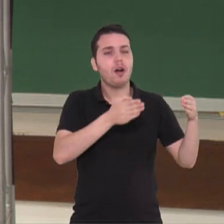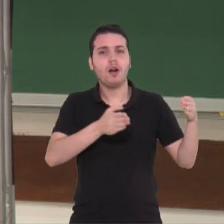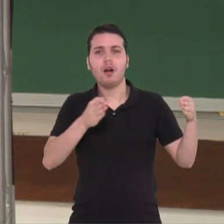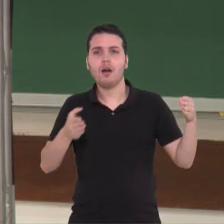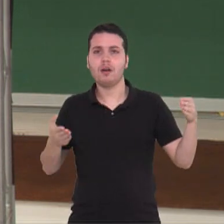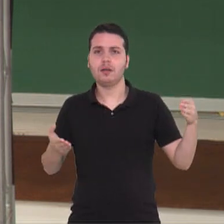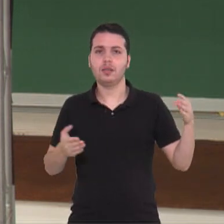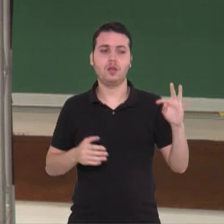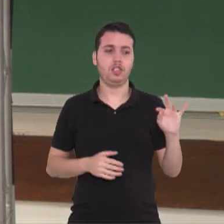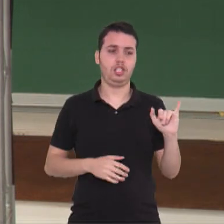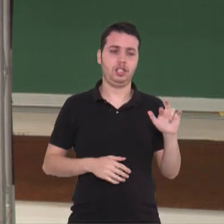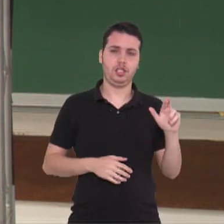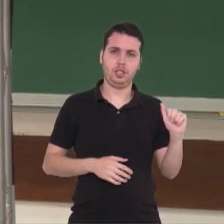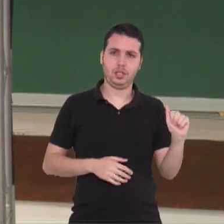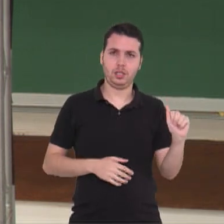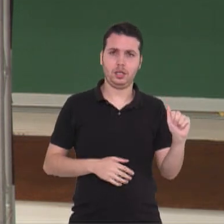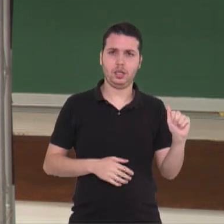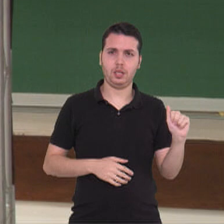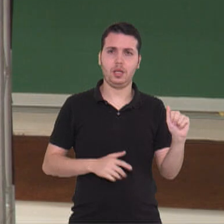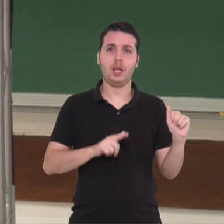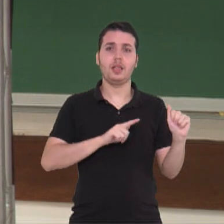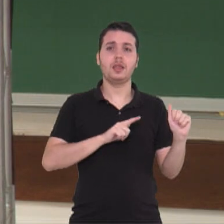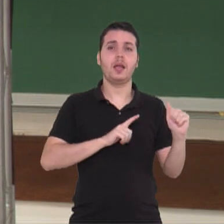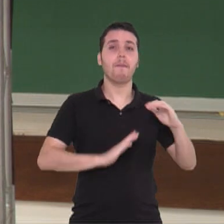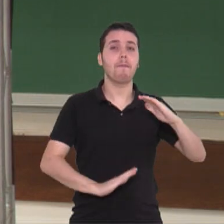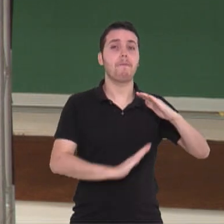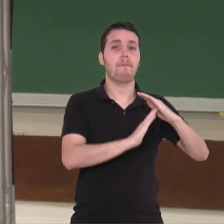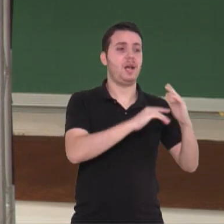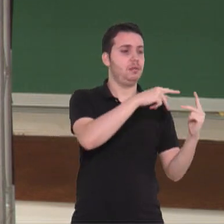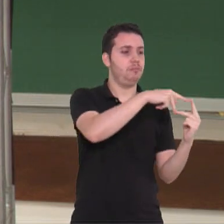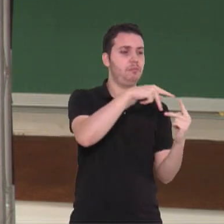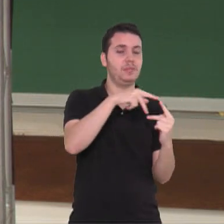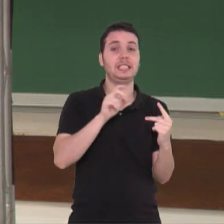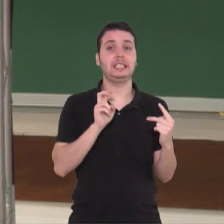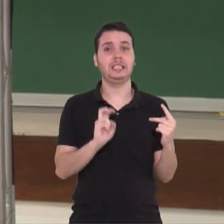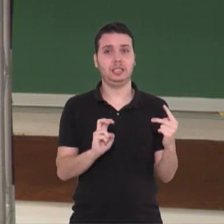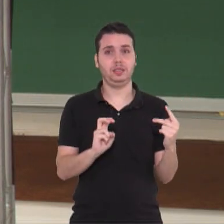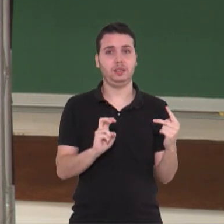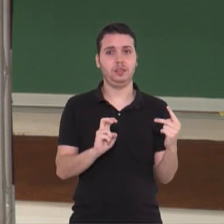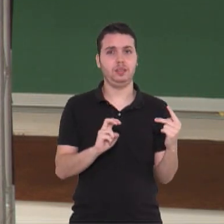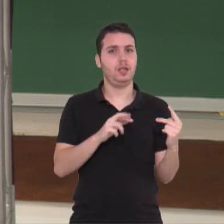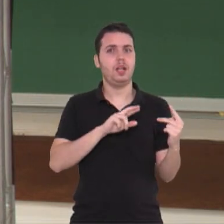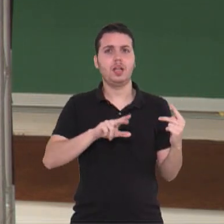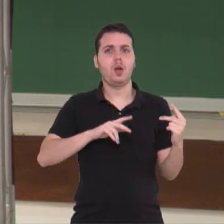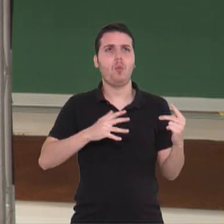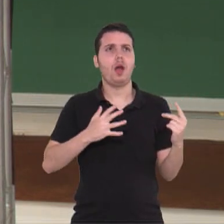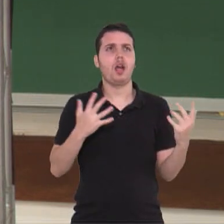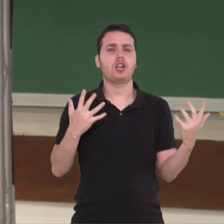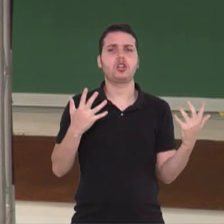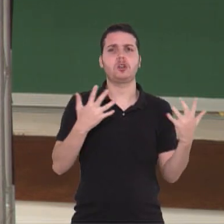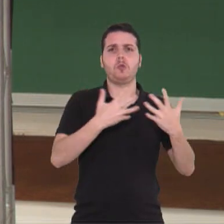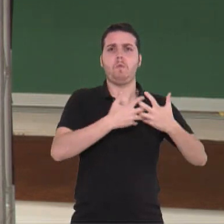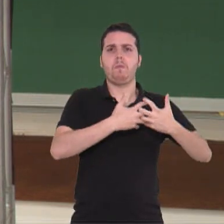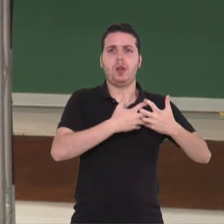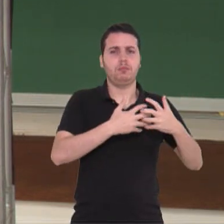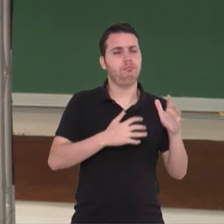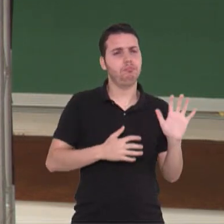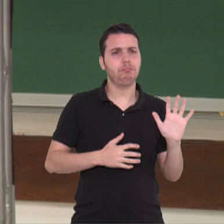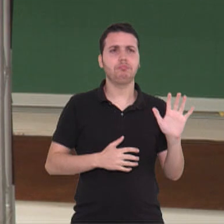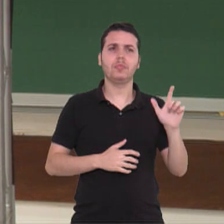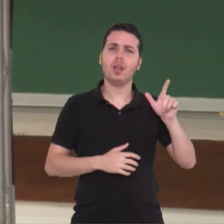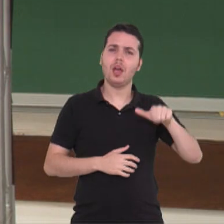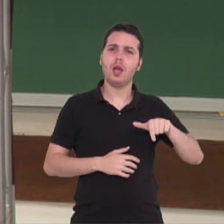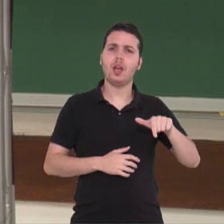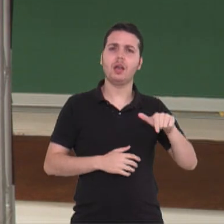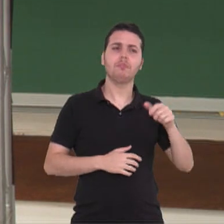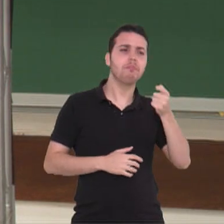tira, qual que é a diferença? A tira, ela tem no máximo 5 quadros, ela não é tão complexa, ela é de humor ou